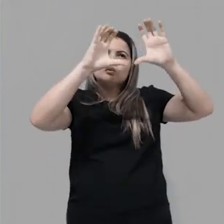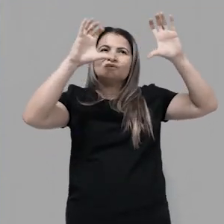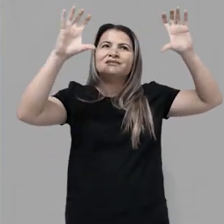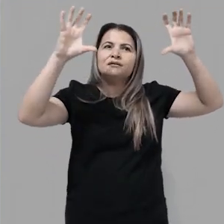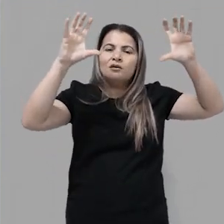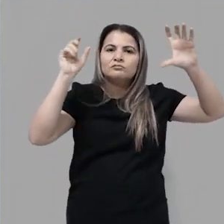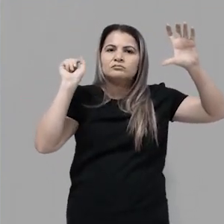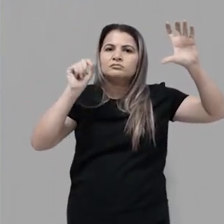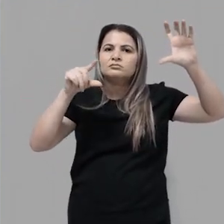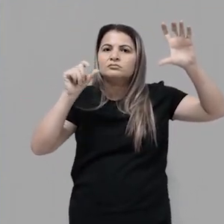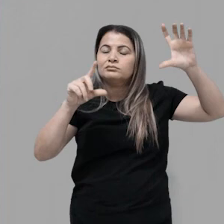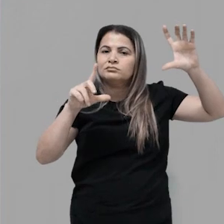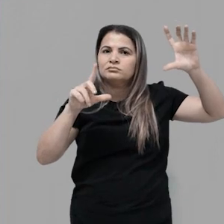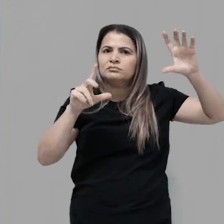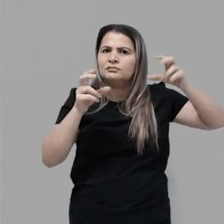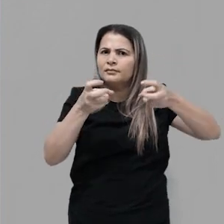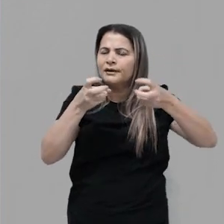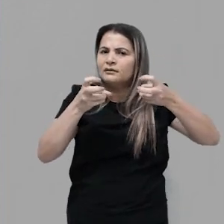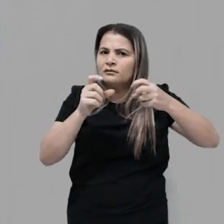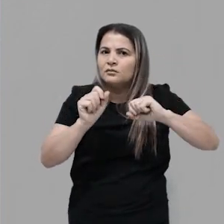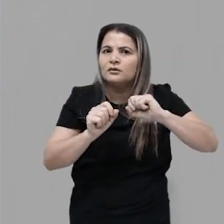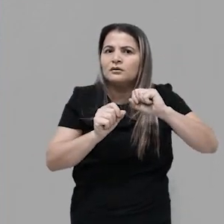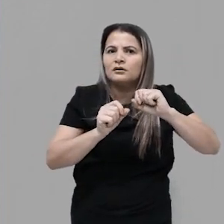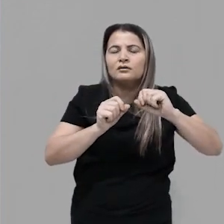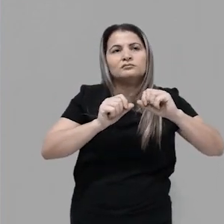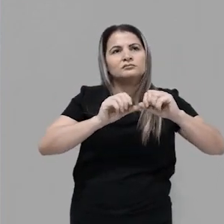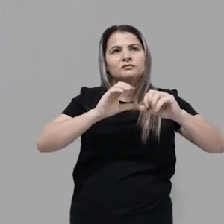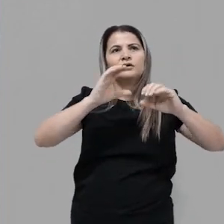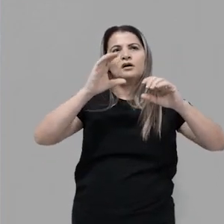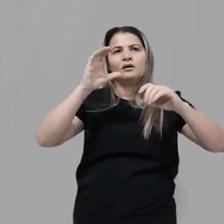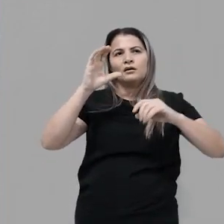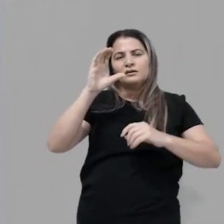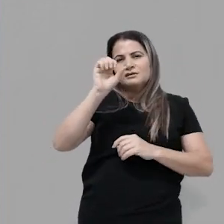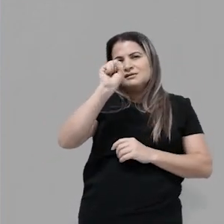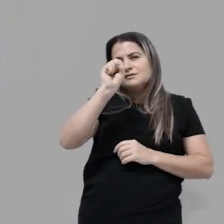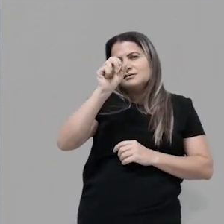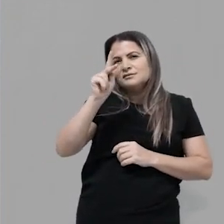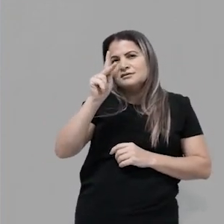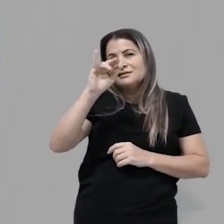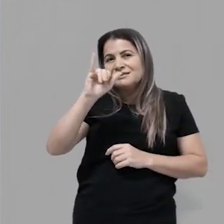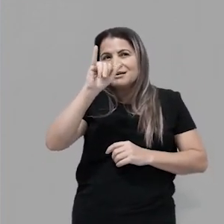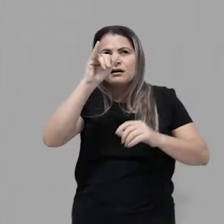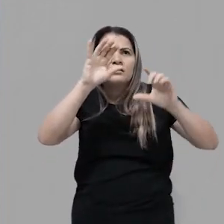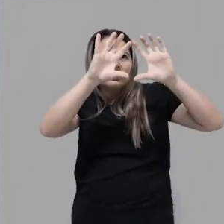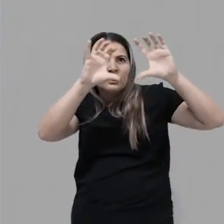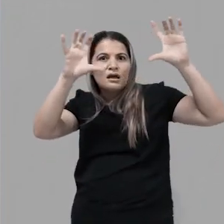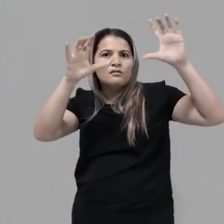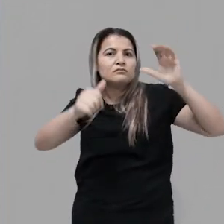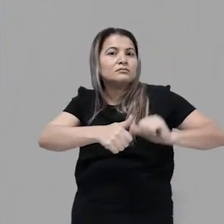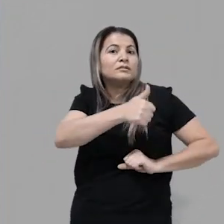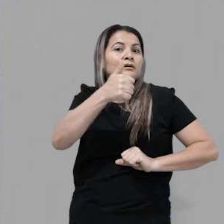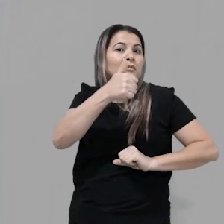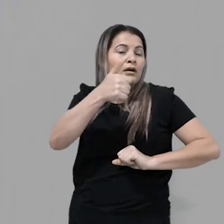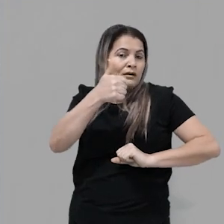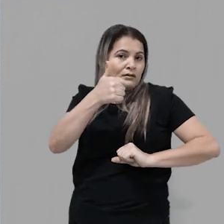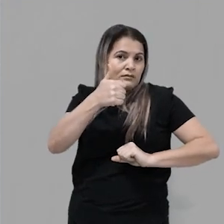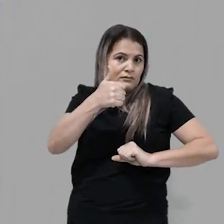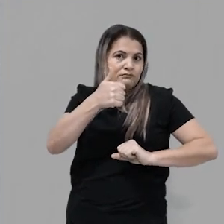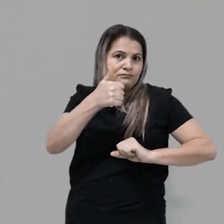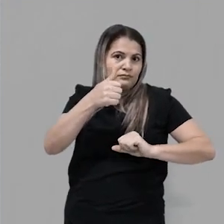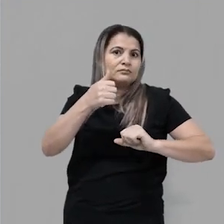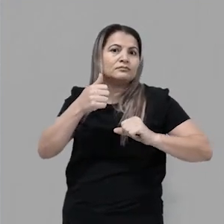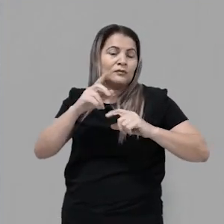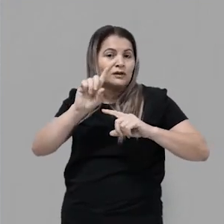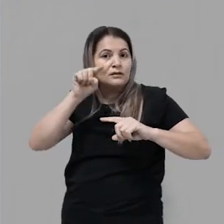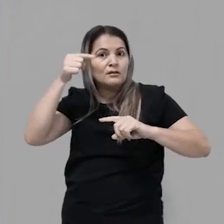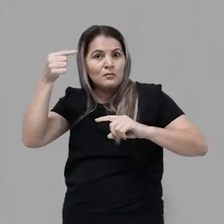azul. Então, observa que, nesse caso, céu, que é o substantivo, apareceu primeiro. E aí, eu tenho um verbo de ligação,